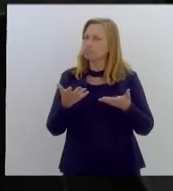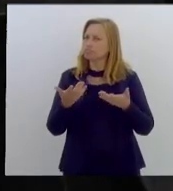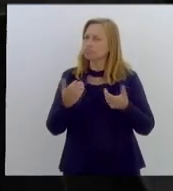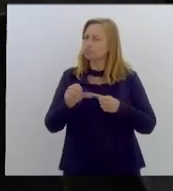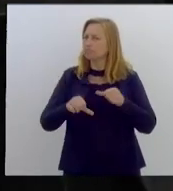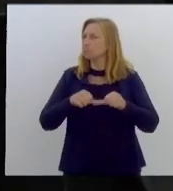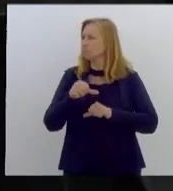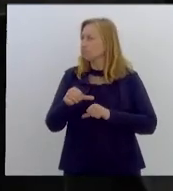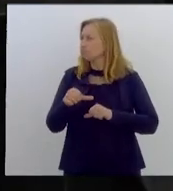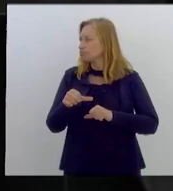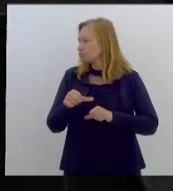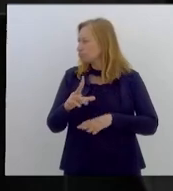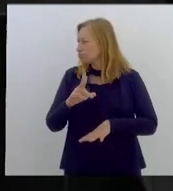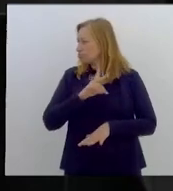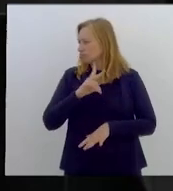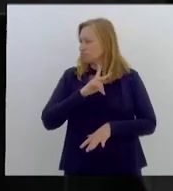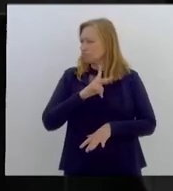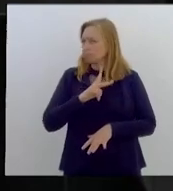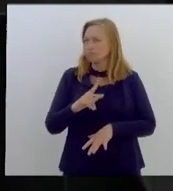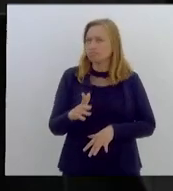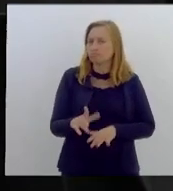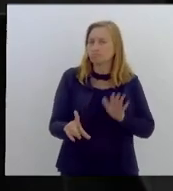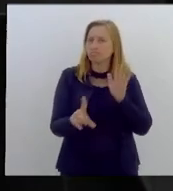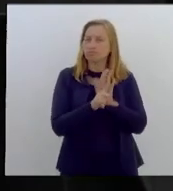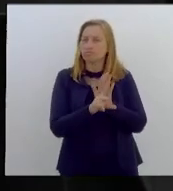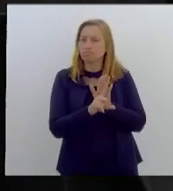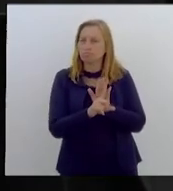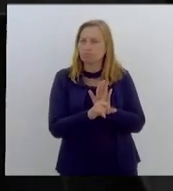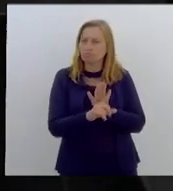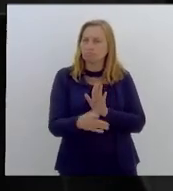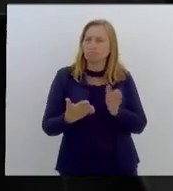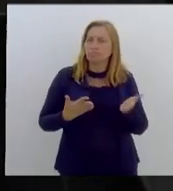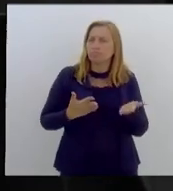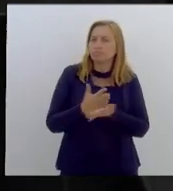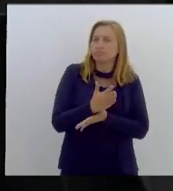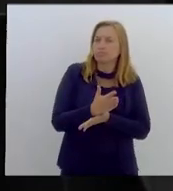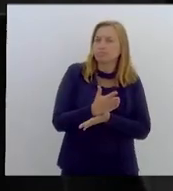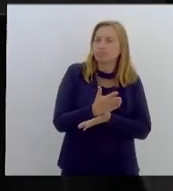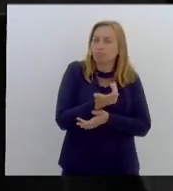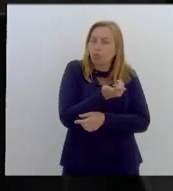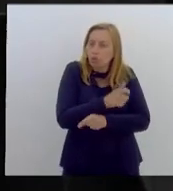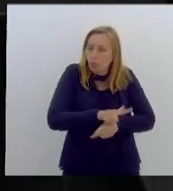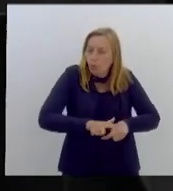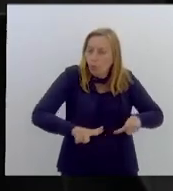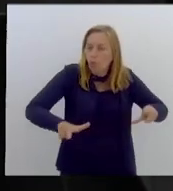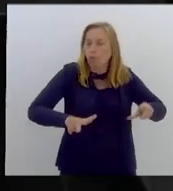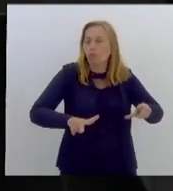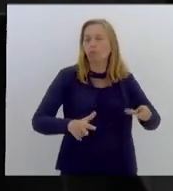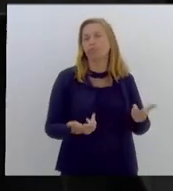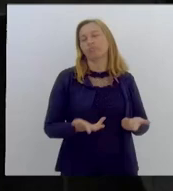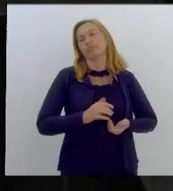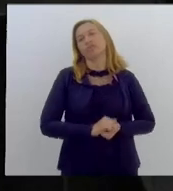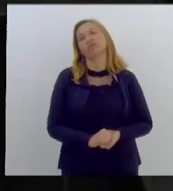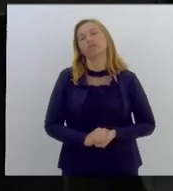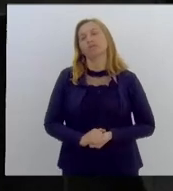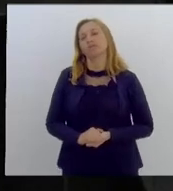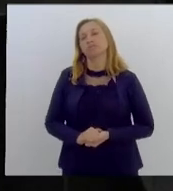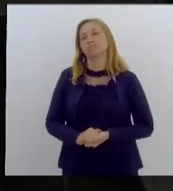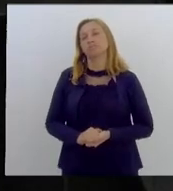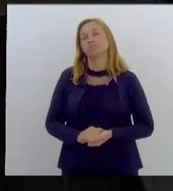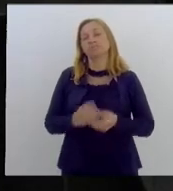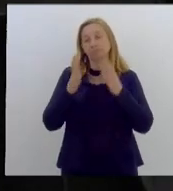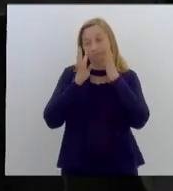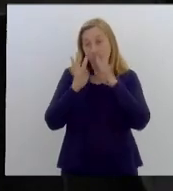transforma a própria lei que a gente está aprovando numa peça vazia. Eu faço isso para